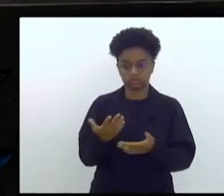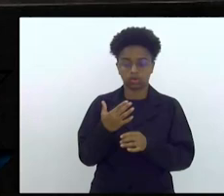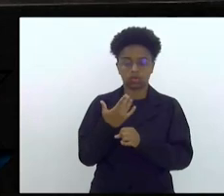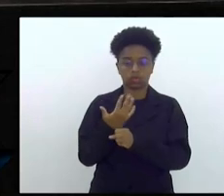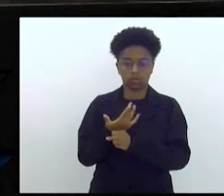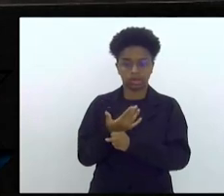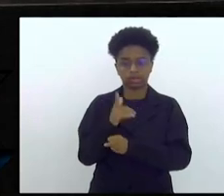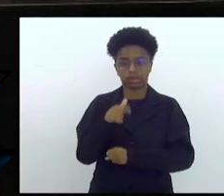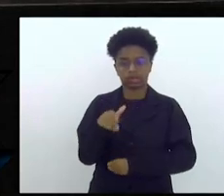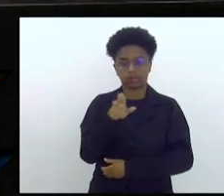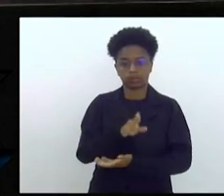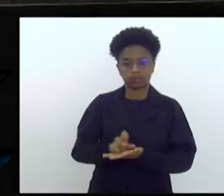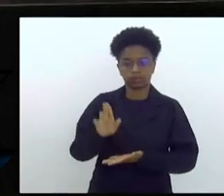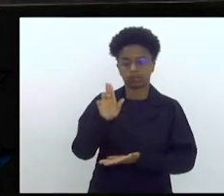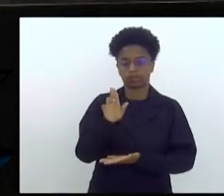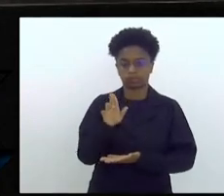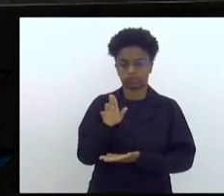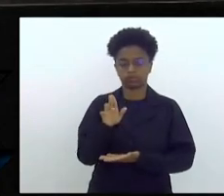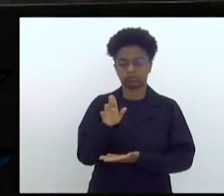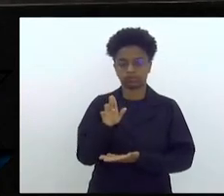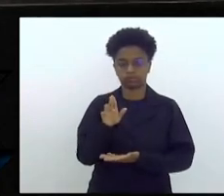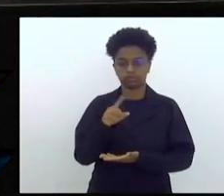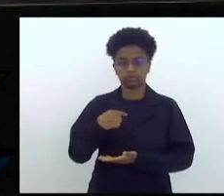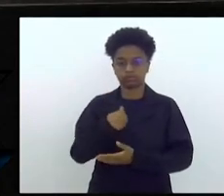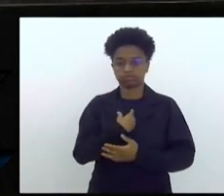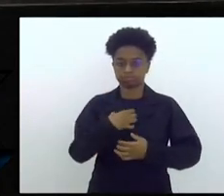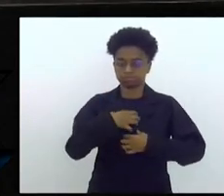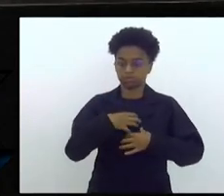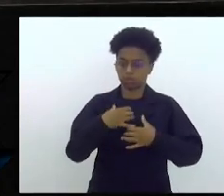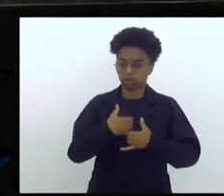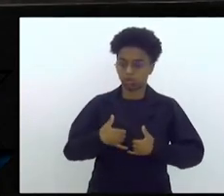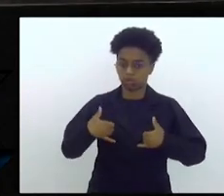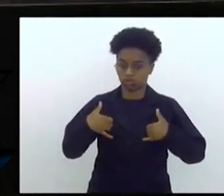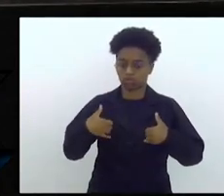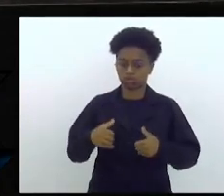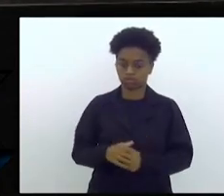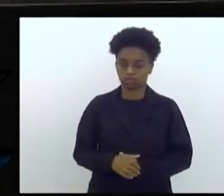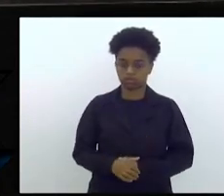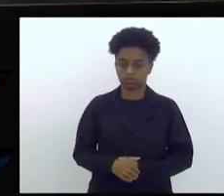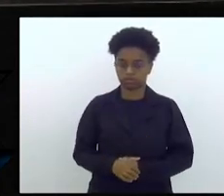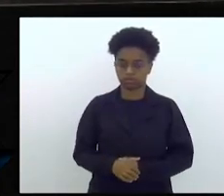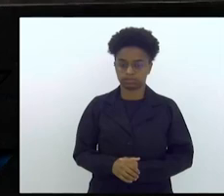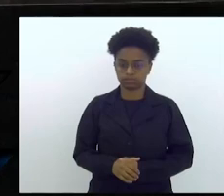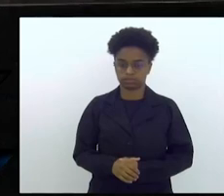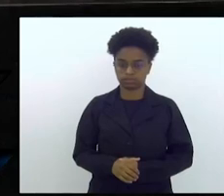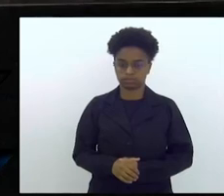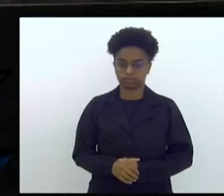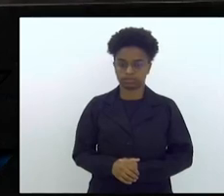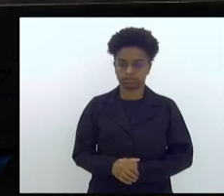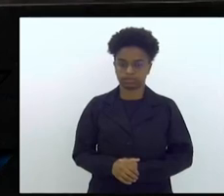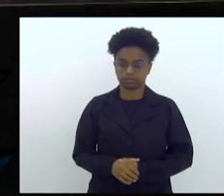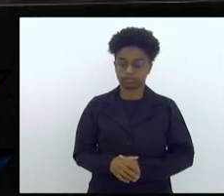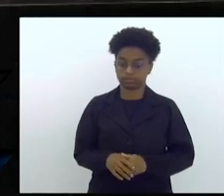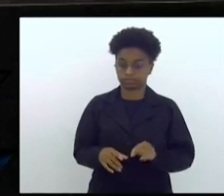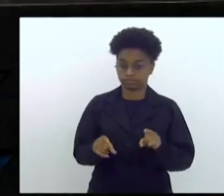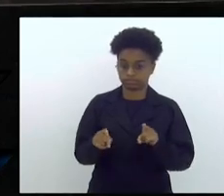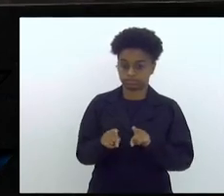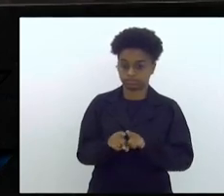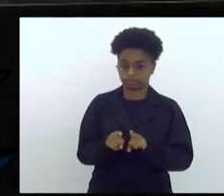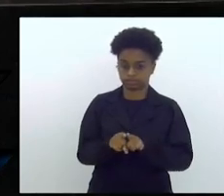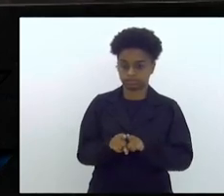é uma universidade que muito nos orgulha companheiro Valdo Ceasa e que forma